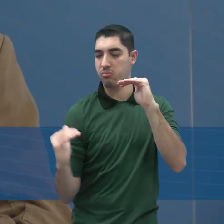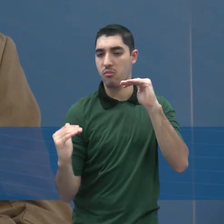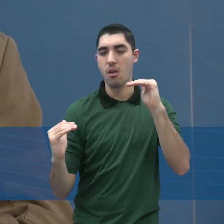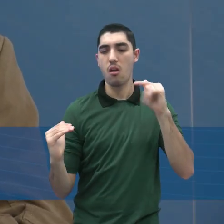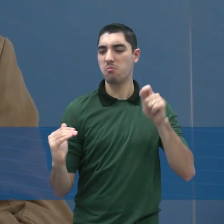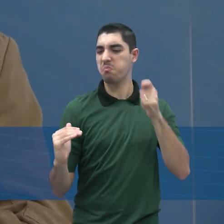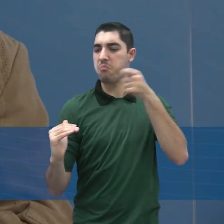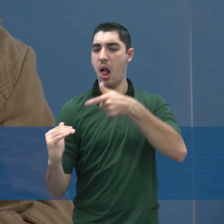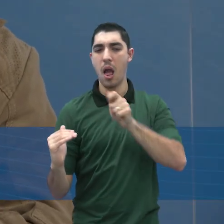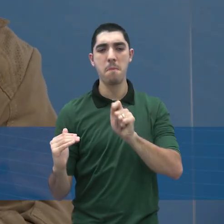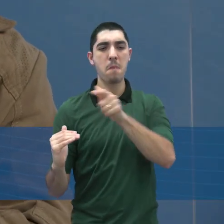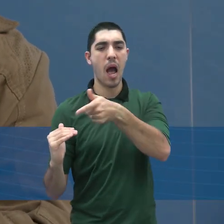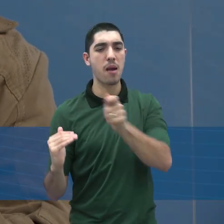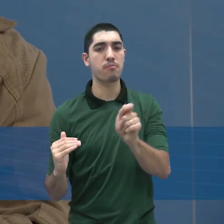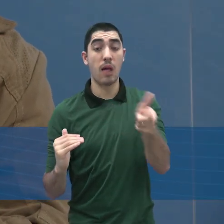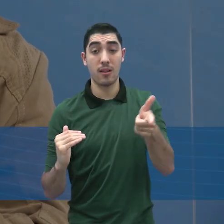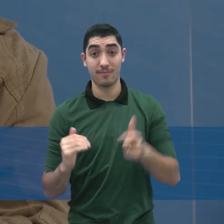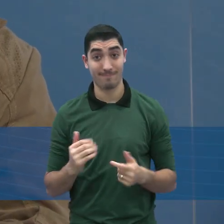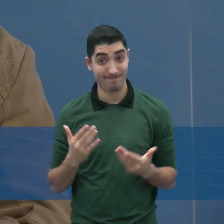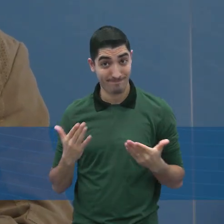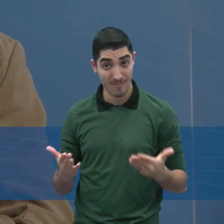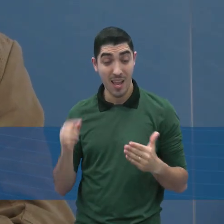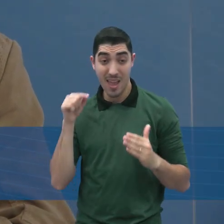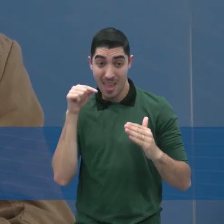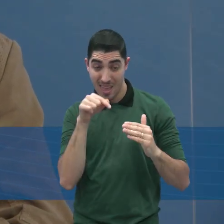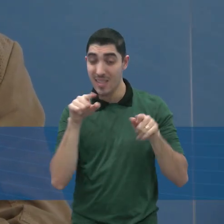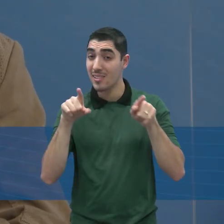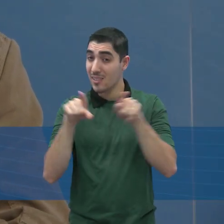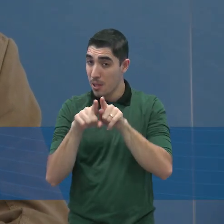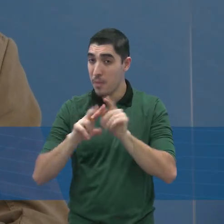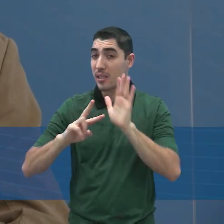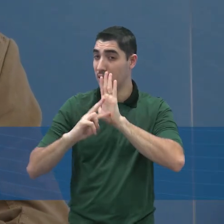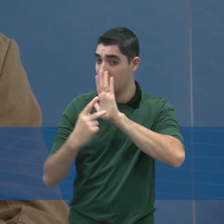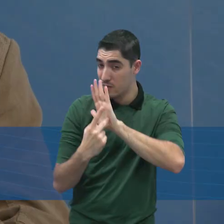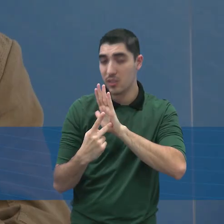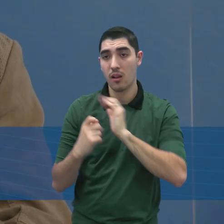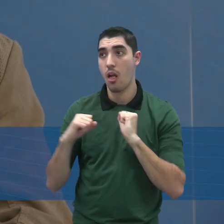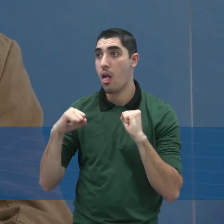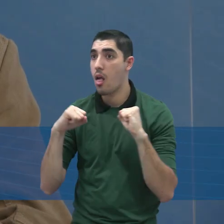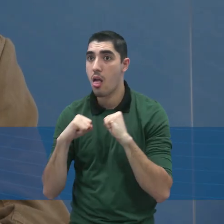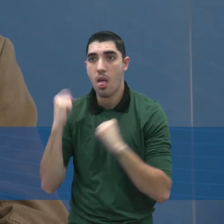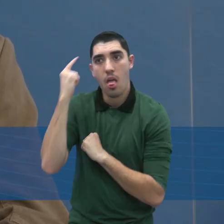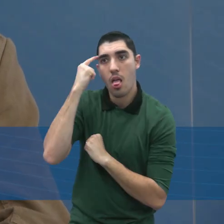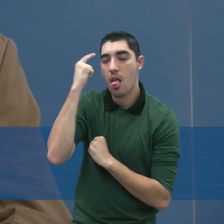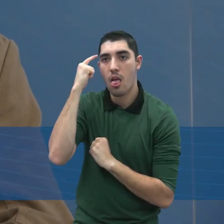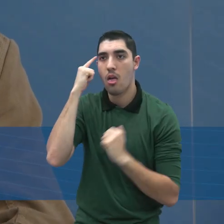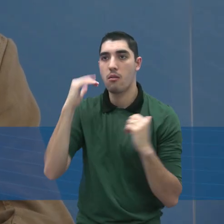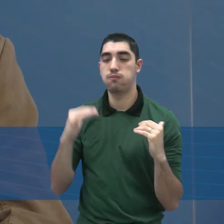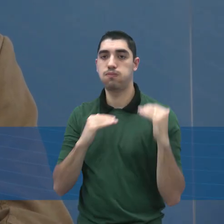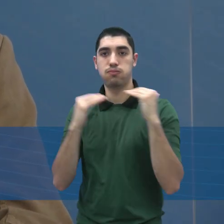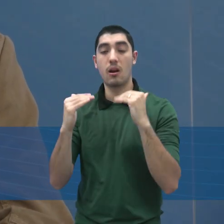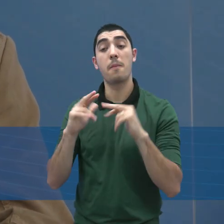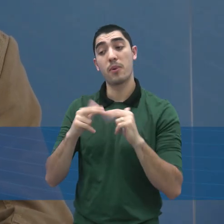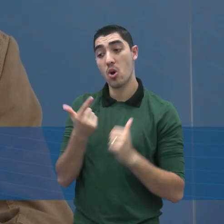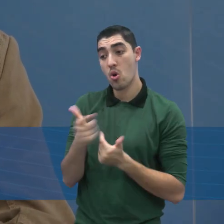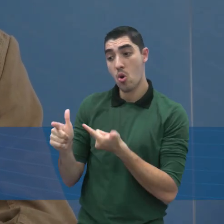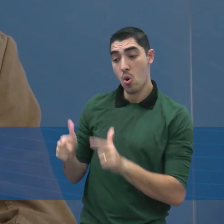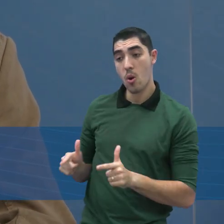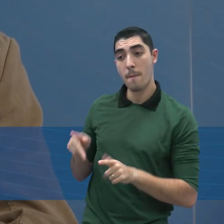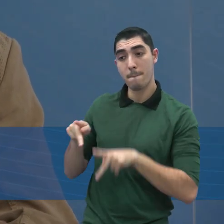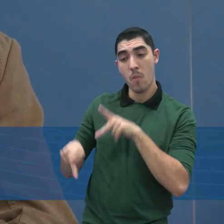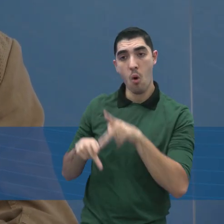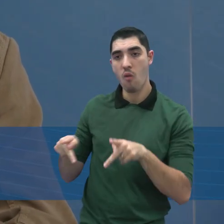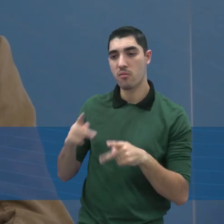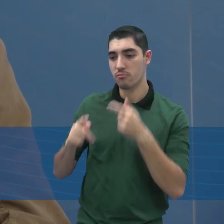todos. E essa forma de fanatismo ou de modo de vida que acaba sobrejugando outros povos. E até